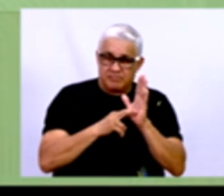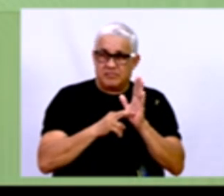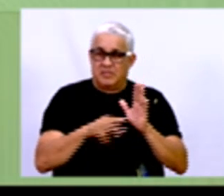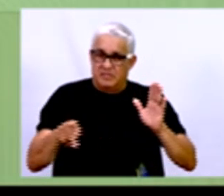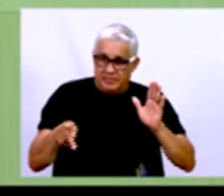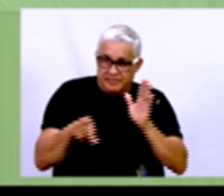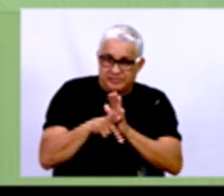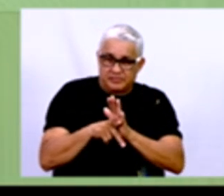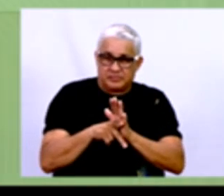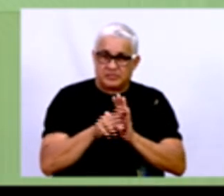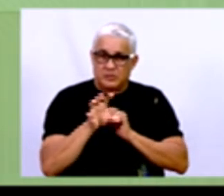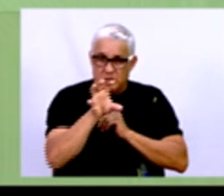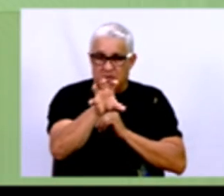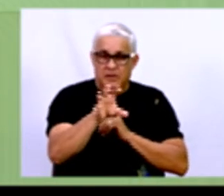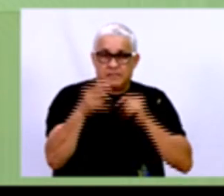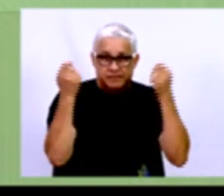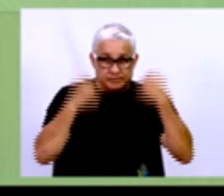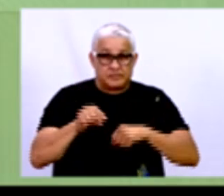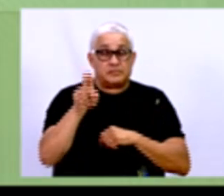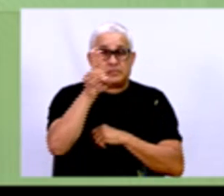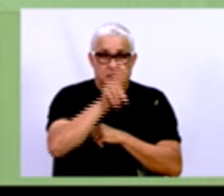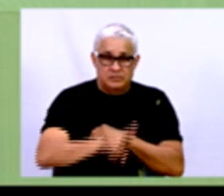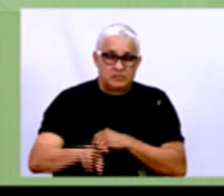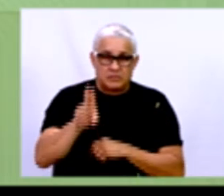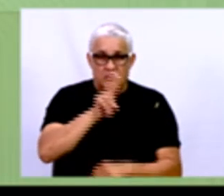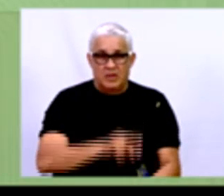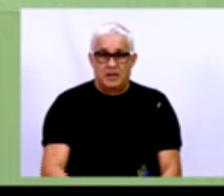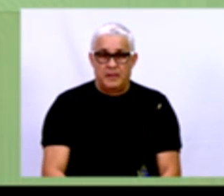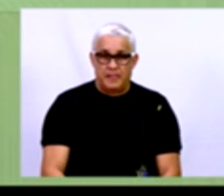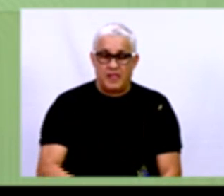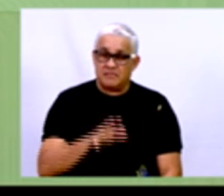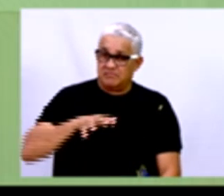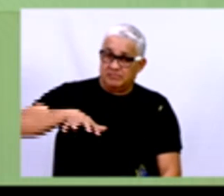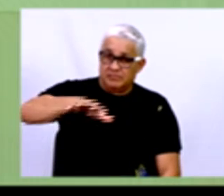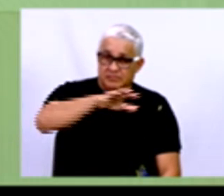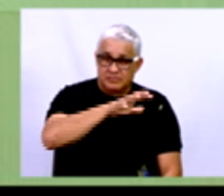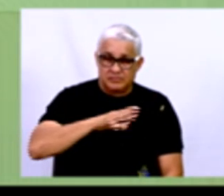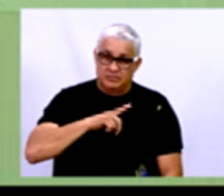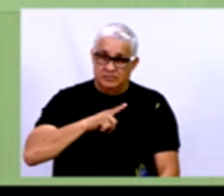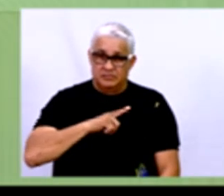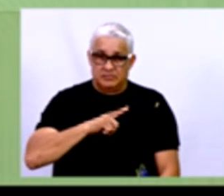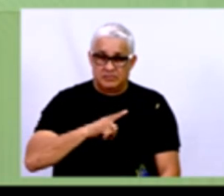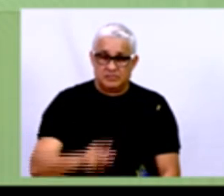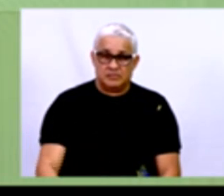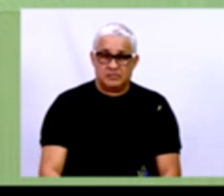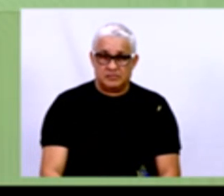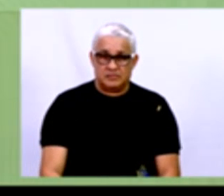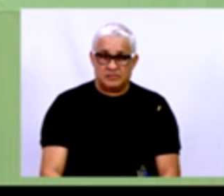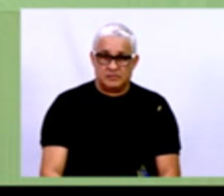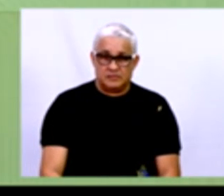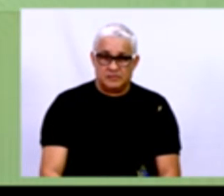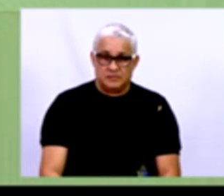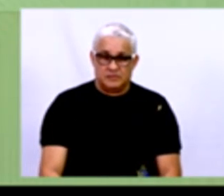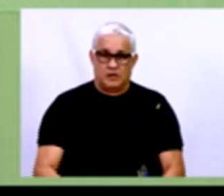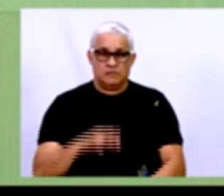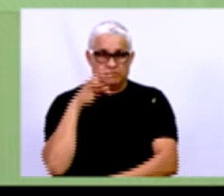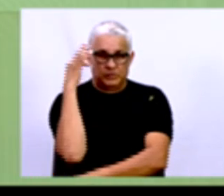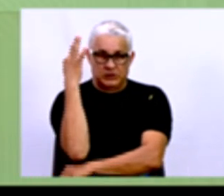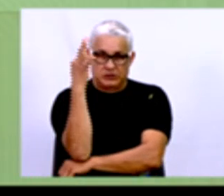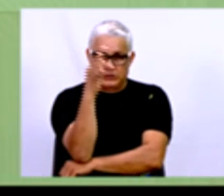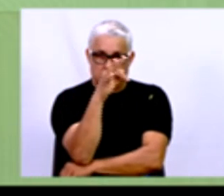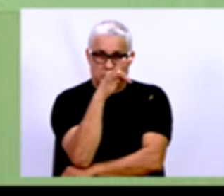de linguagem que deve ser utilizada em situações que exigem maior